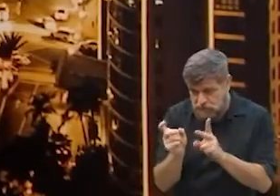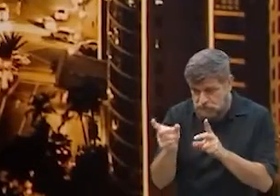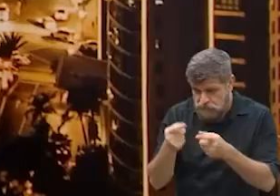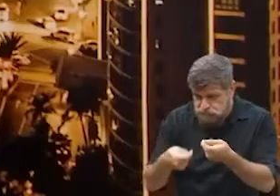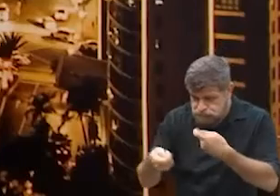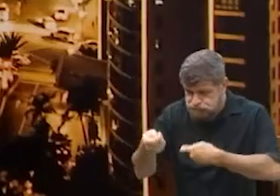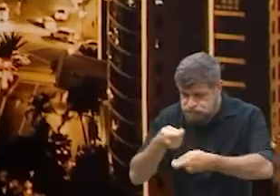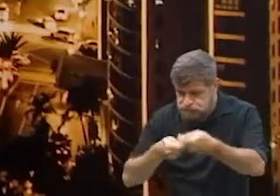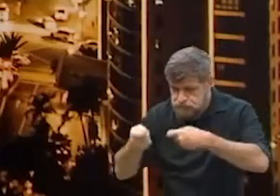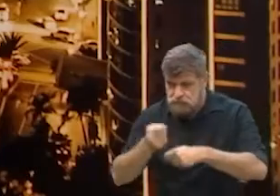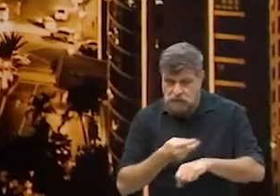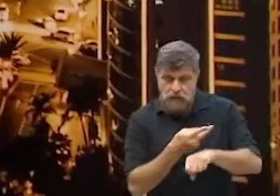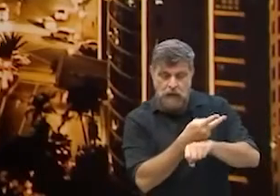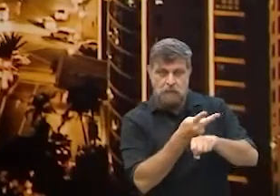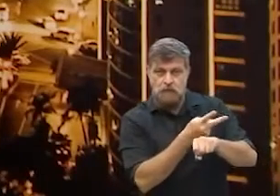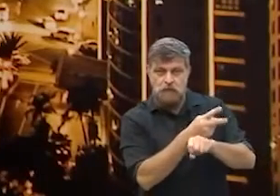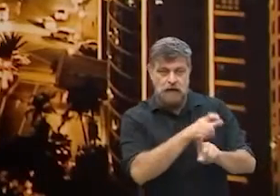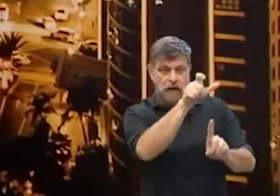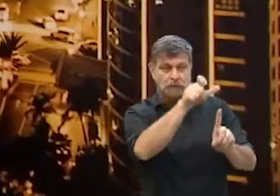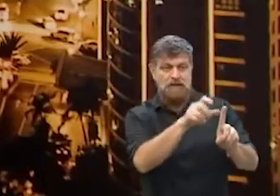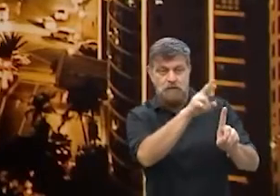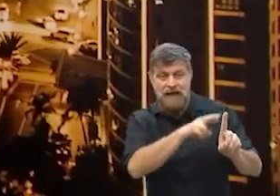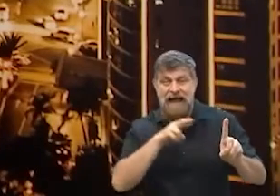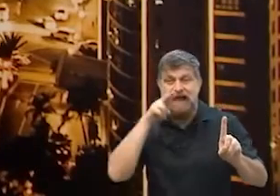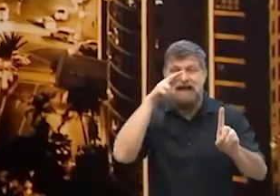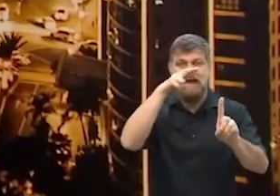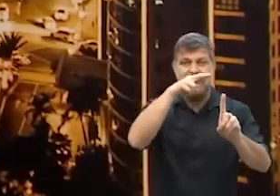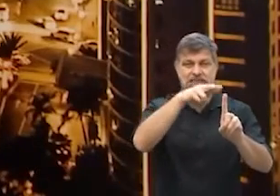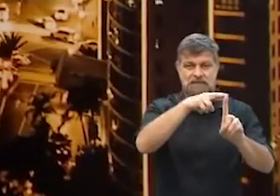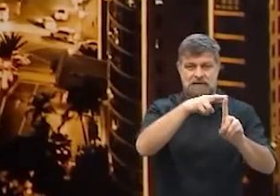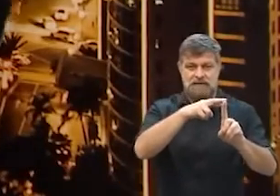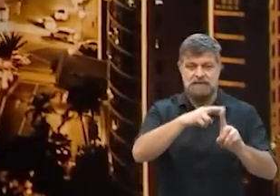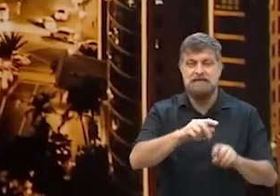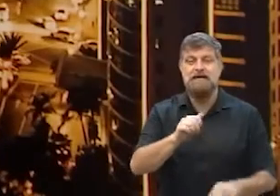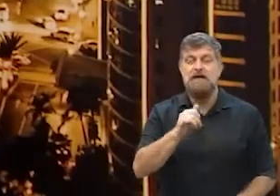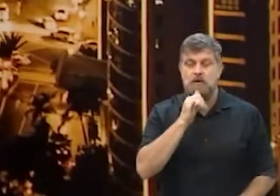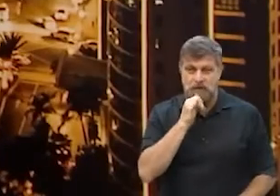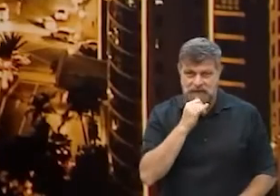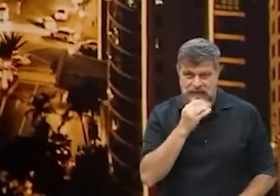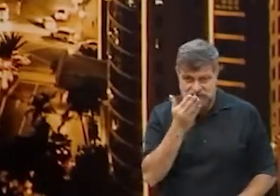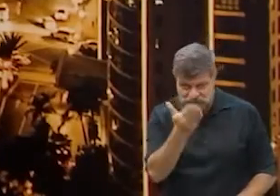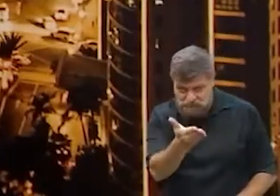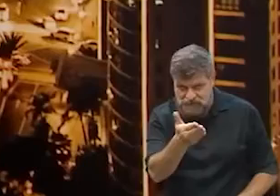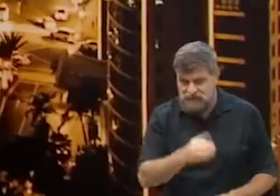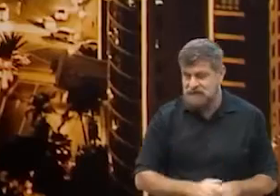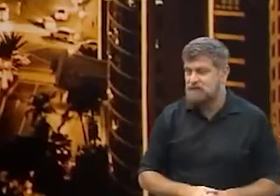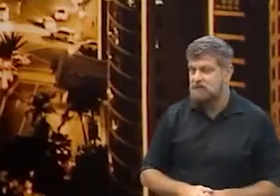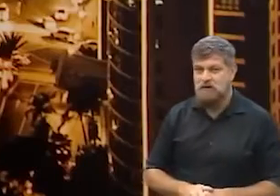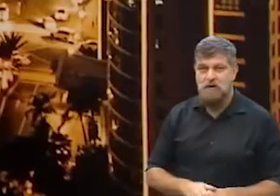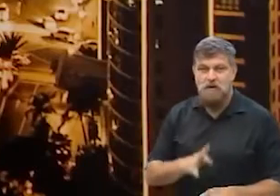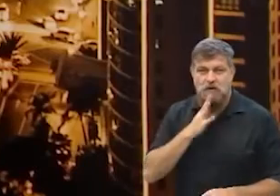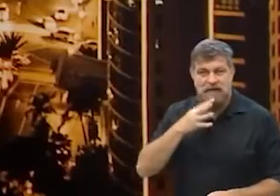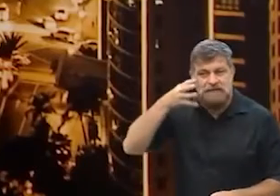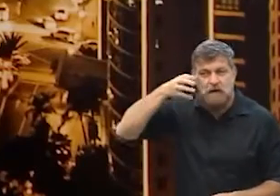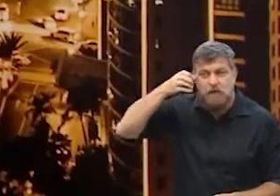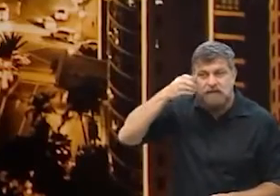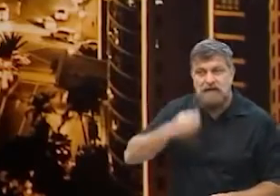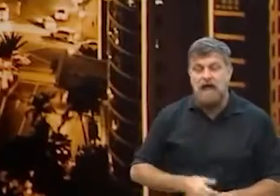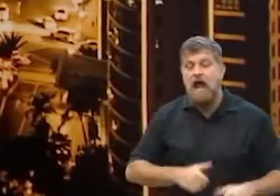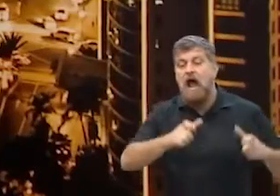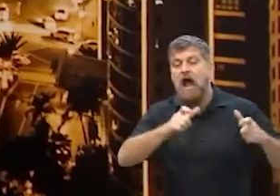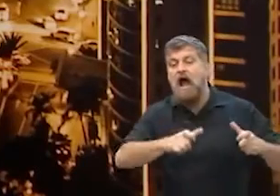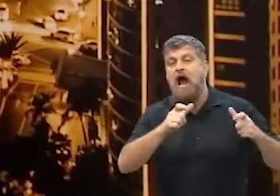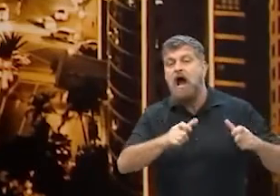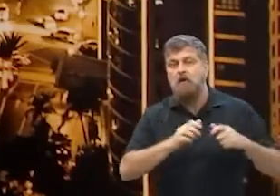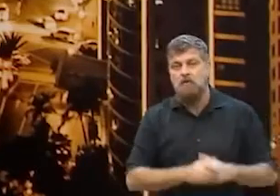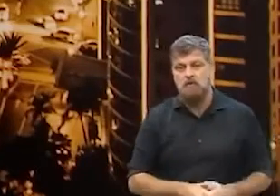vai procurar alguém de referência. Quem é o Leandro? Quem é o André? Com quem onde o Leandro